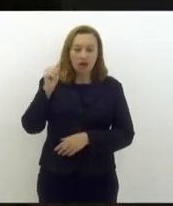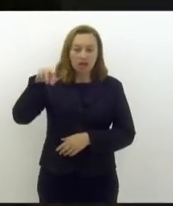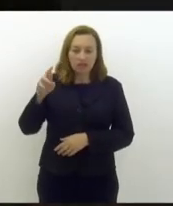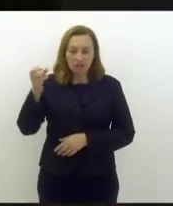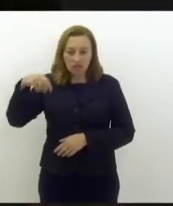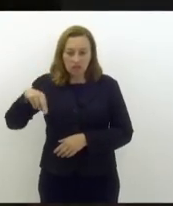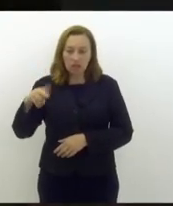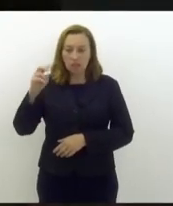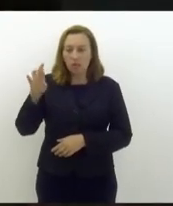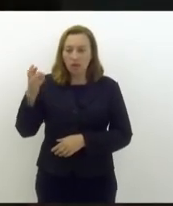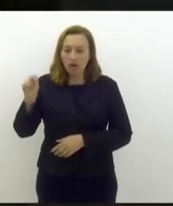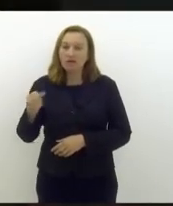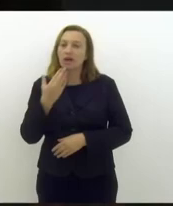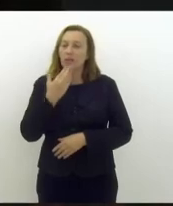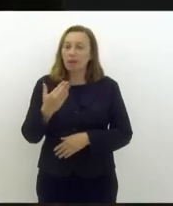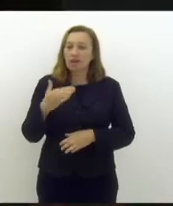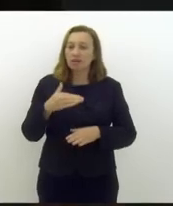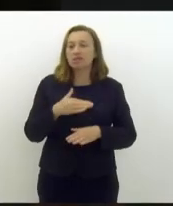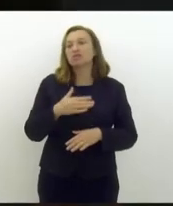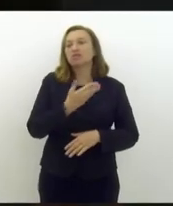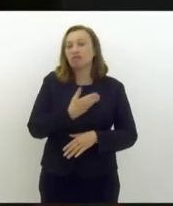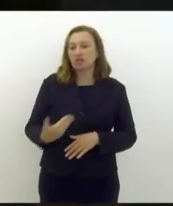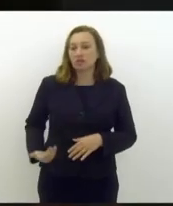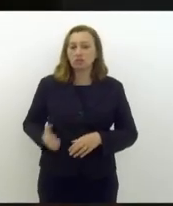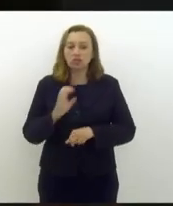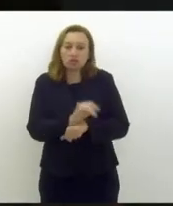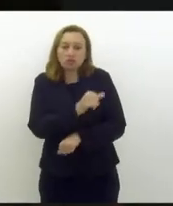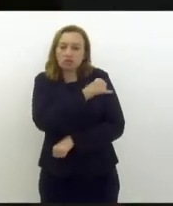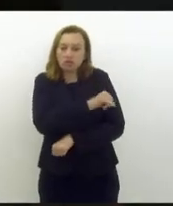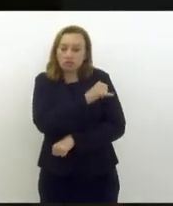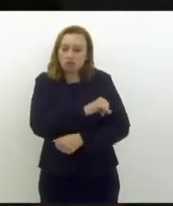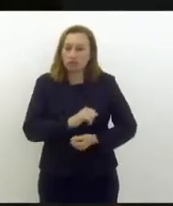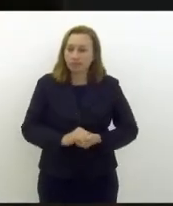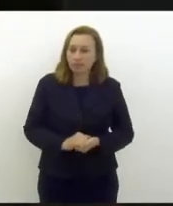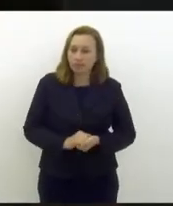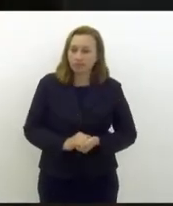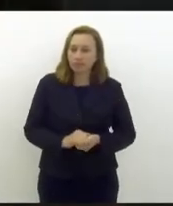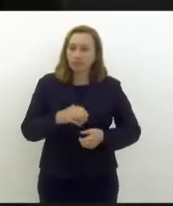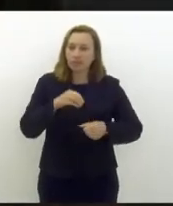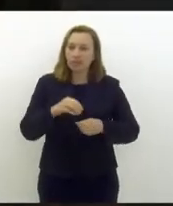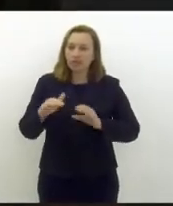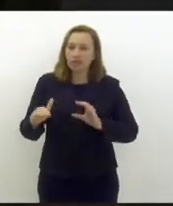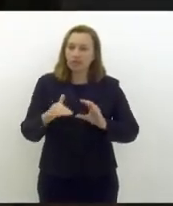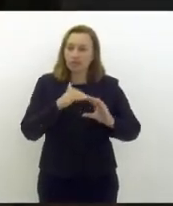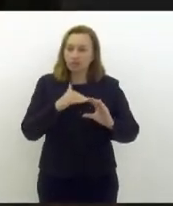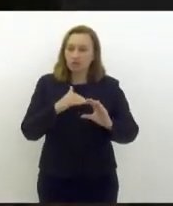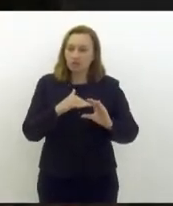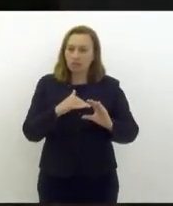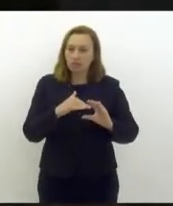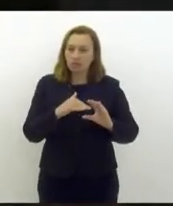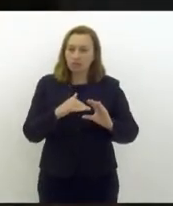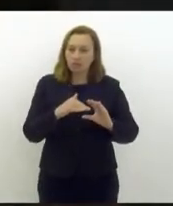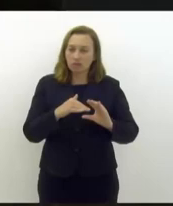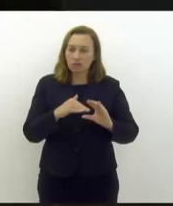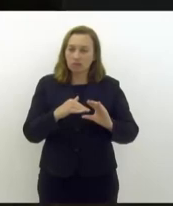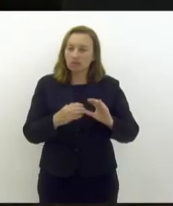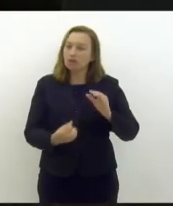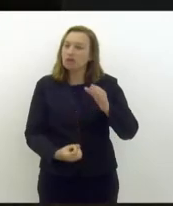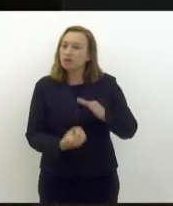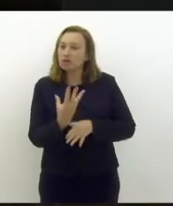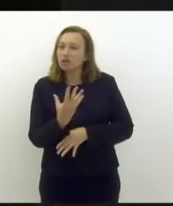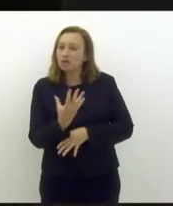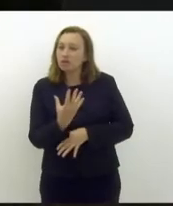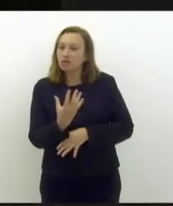Moraes solicita o Excelentíssimo Senhor governador do Estado do Rio de Janeiro ou envio de mensagem dispondo sobre a implantação